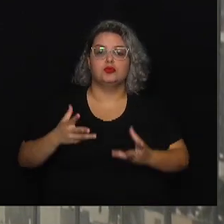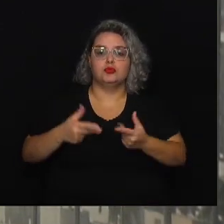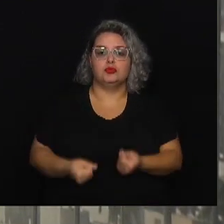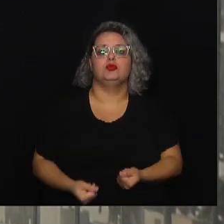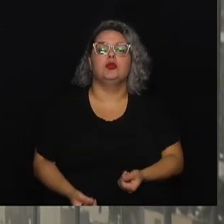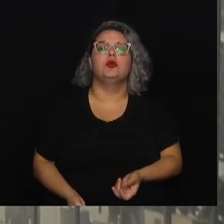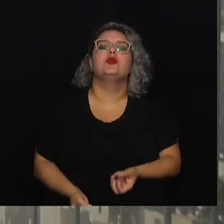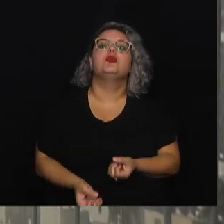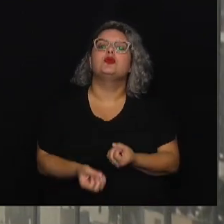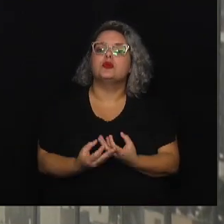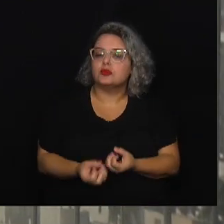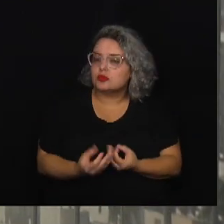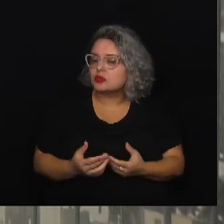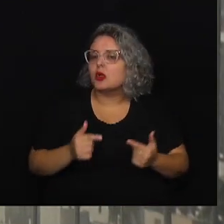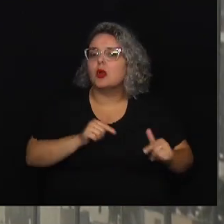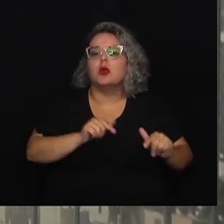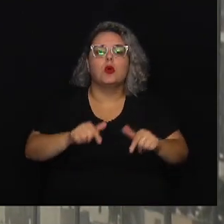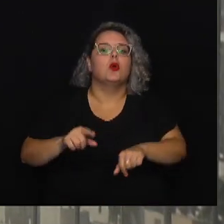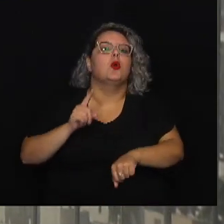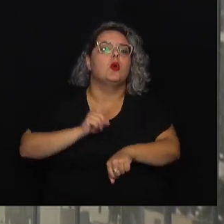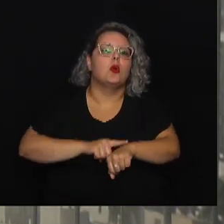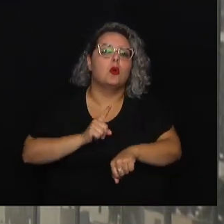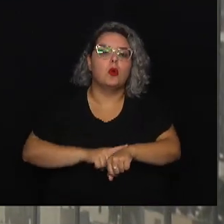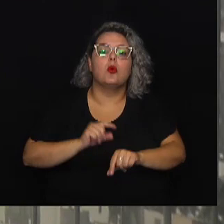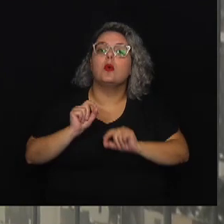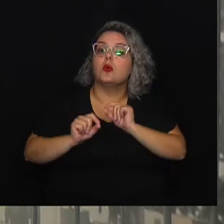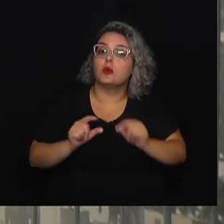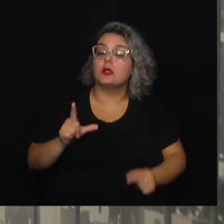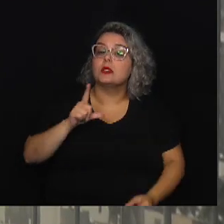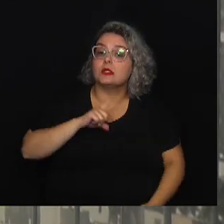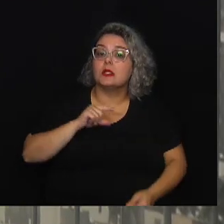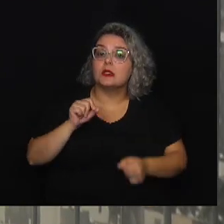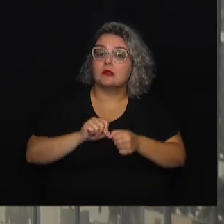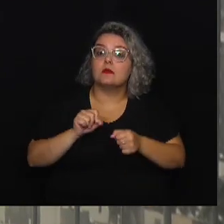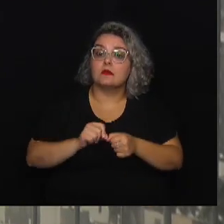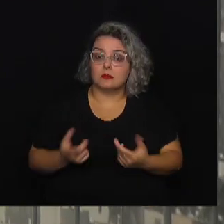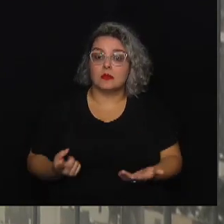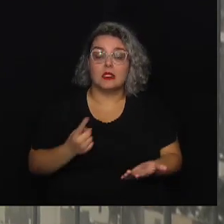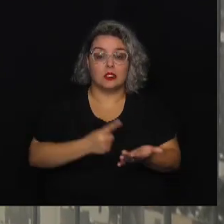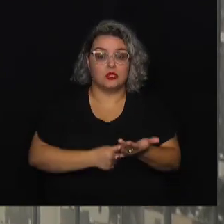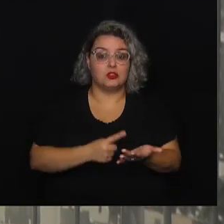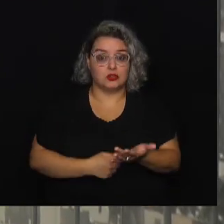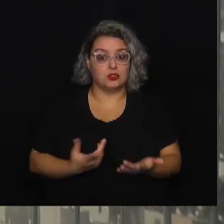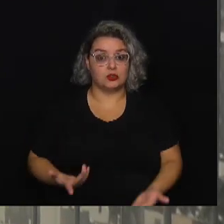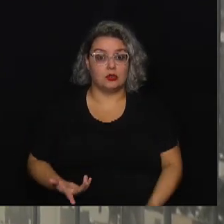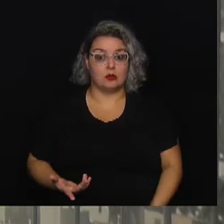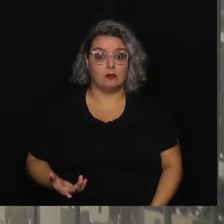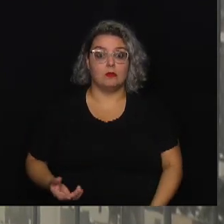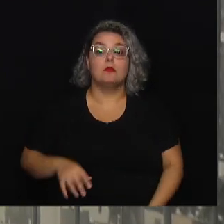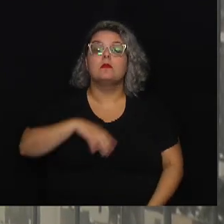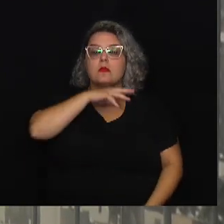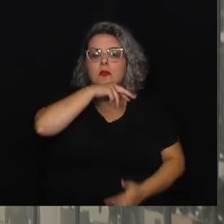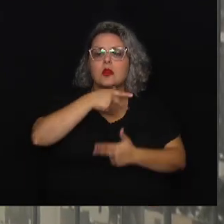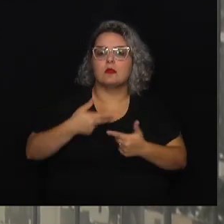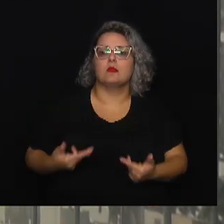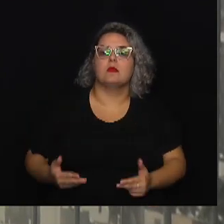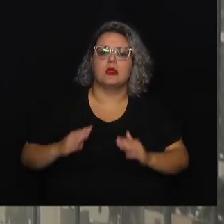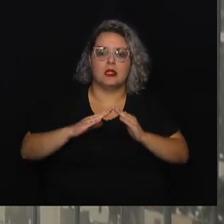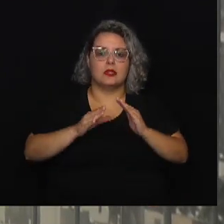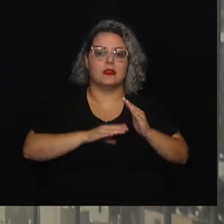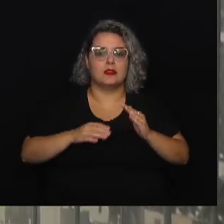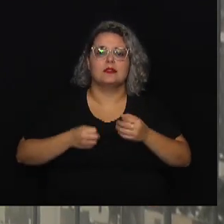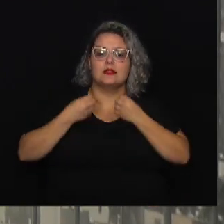informações sobre locais, horários, o que tem que fazer para agendar um horário para o animal na clínica. Seja bem-vindo,